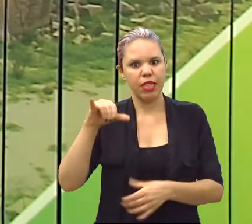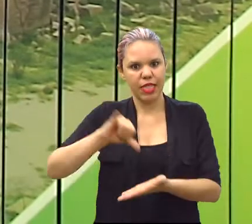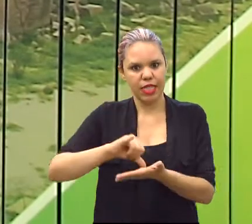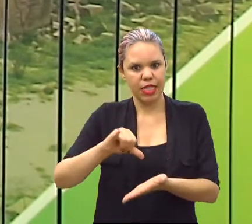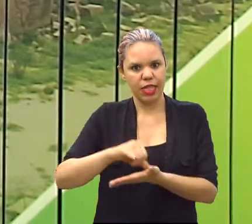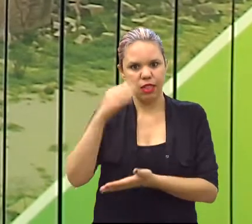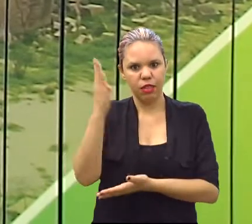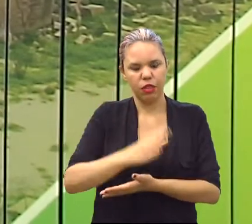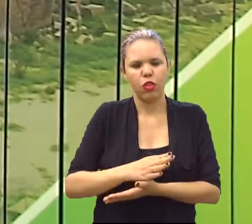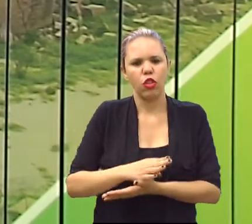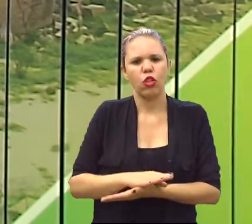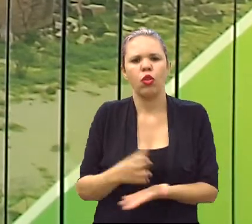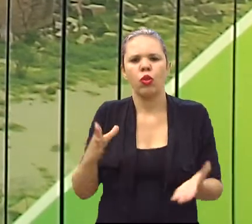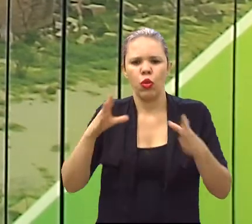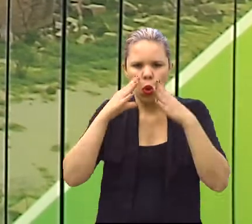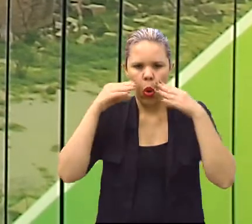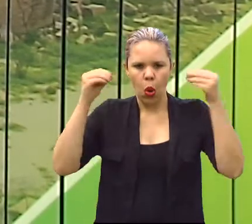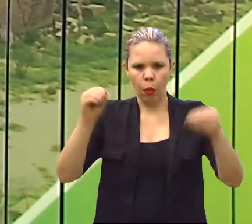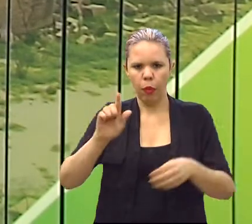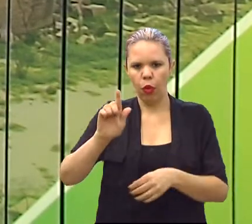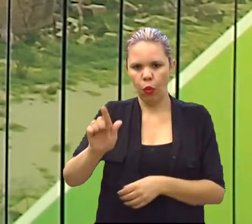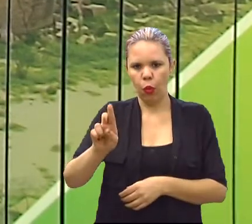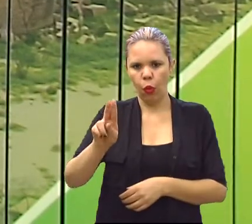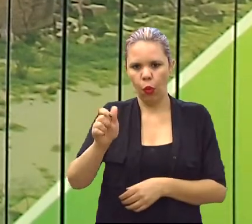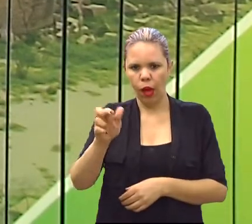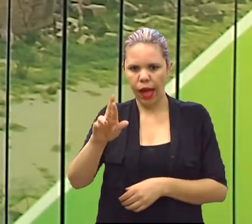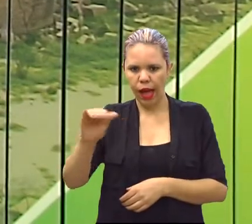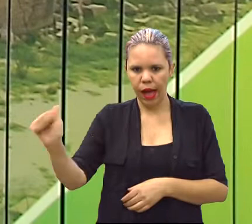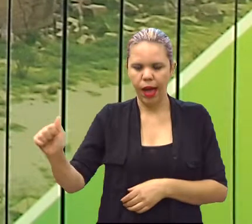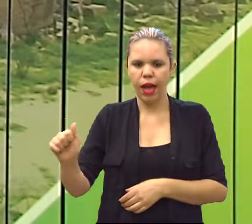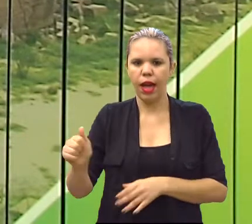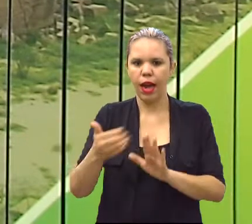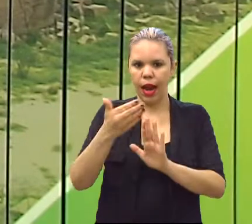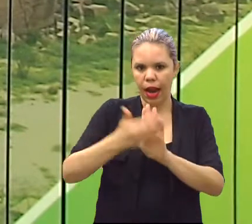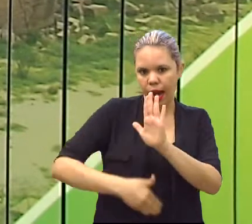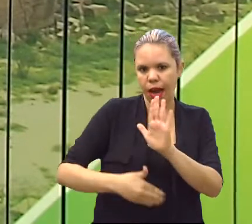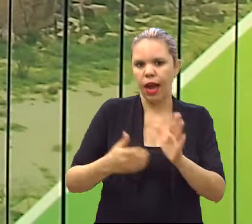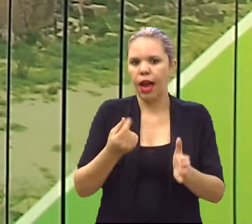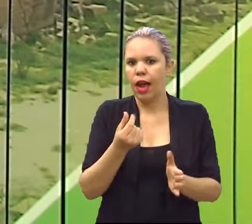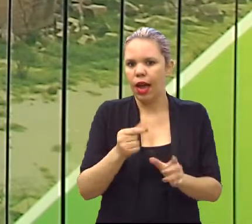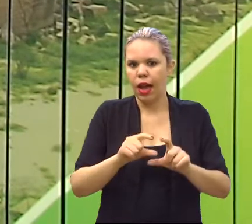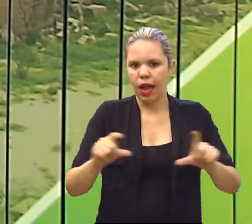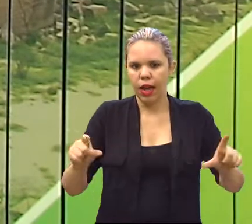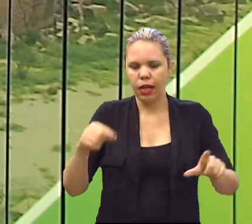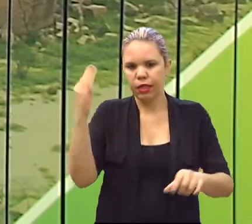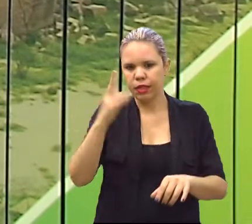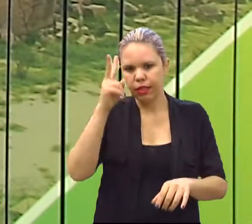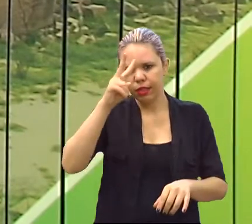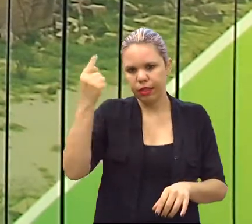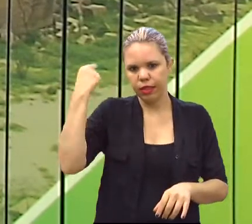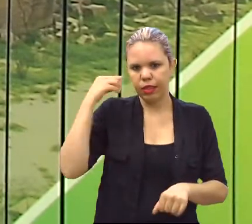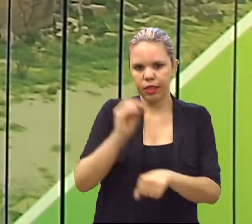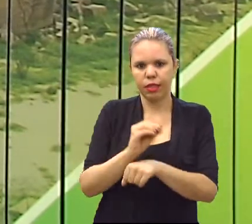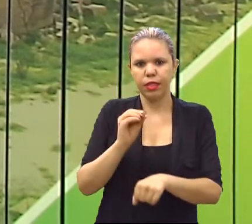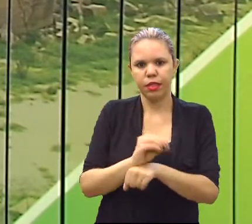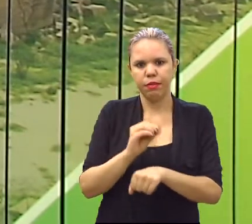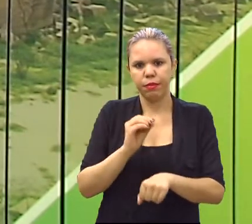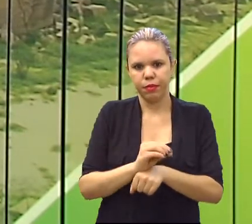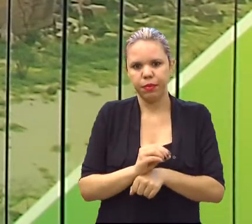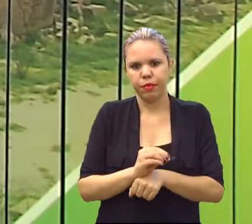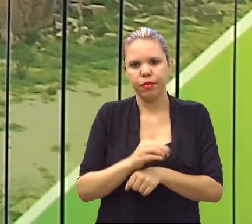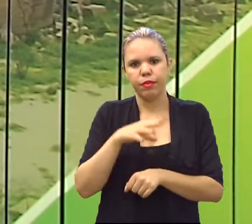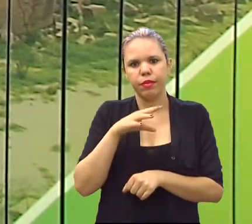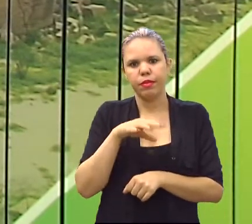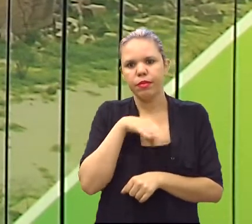a atenção para o lobo-guará, animal que estampa a cédula e relembra os brasileiros da importância da